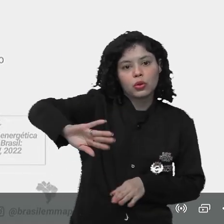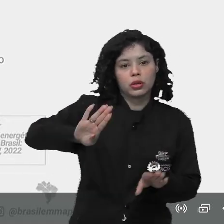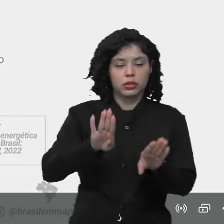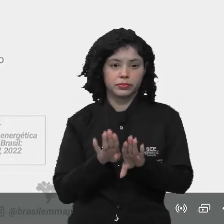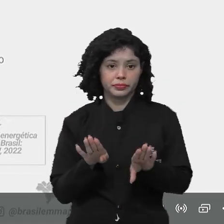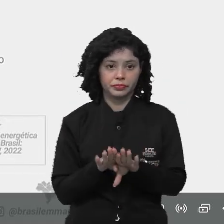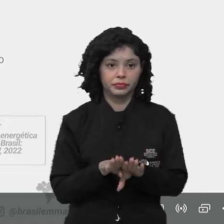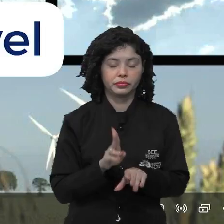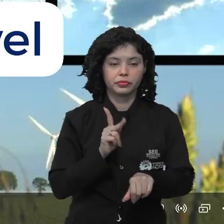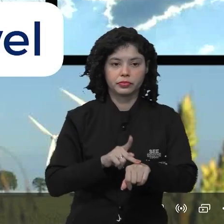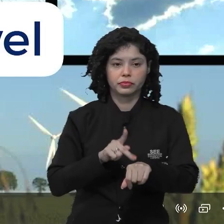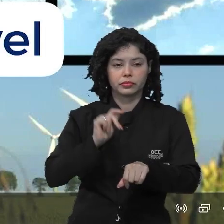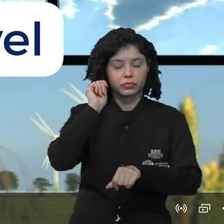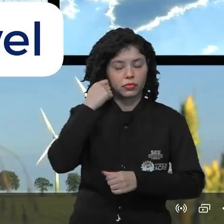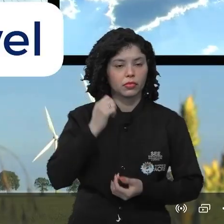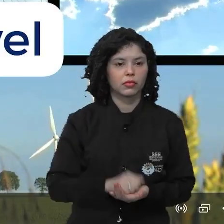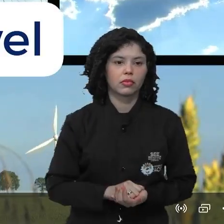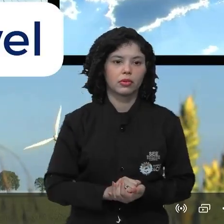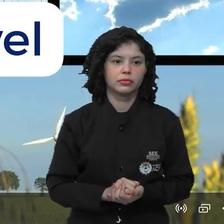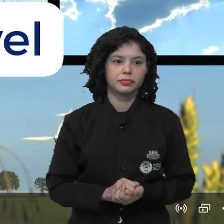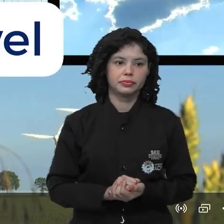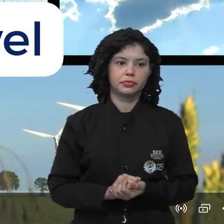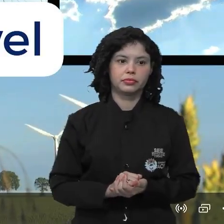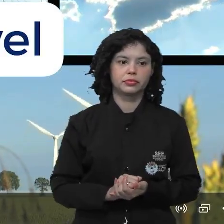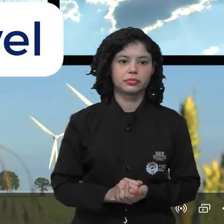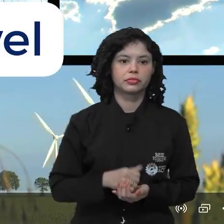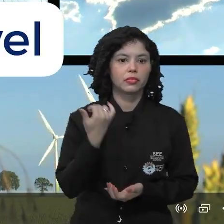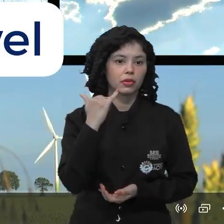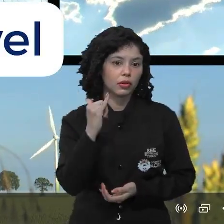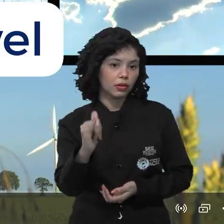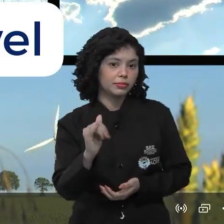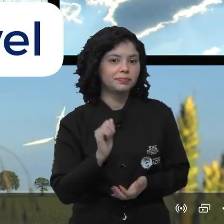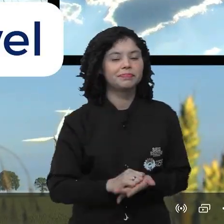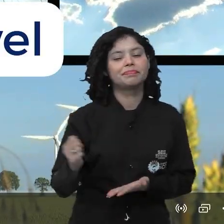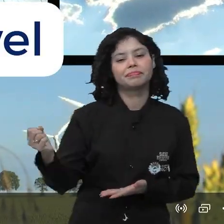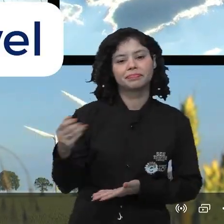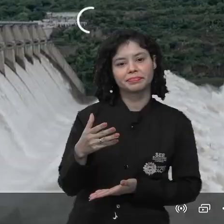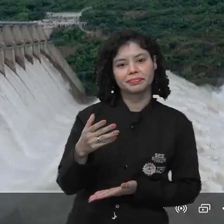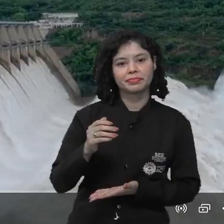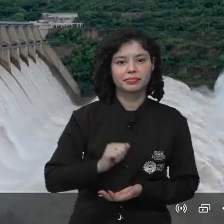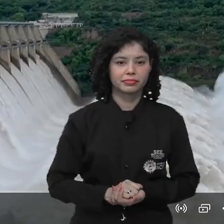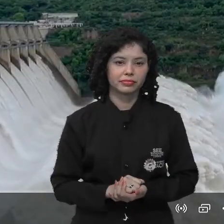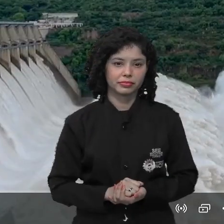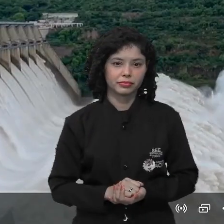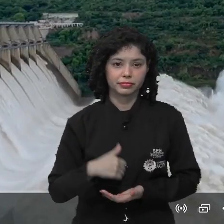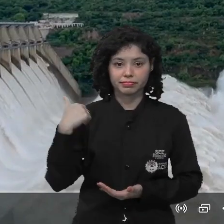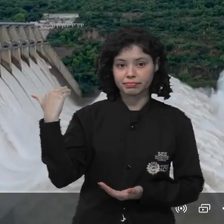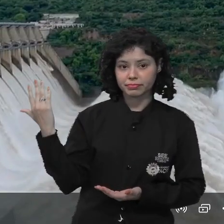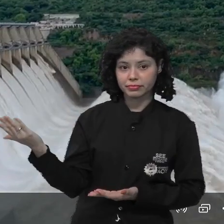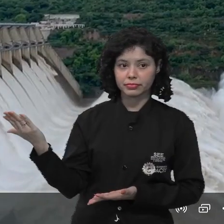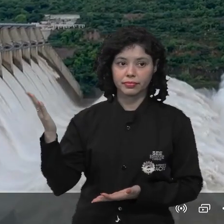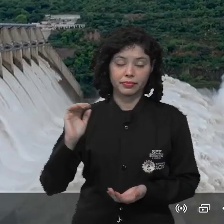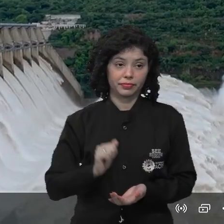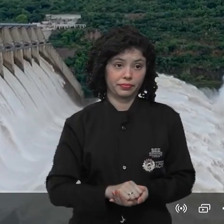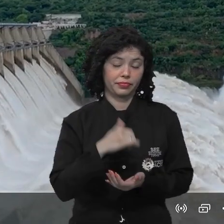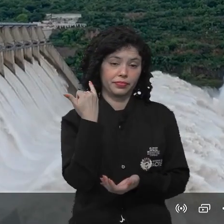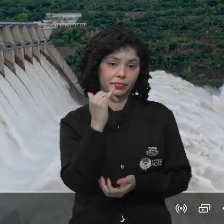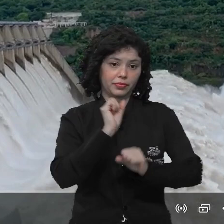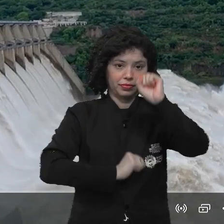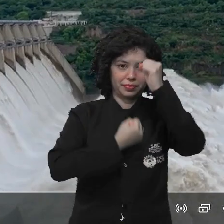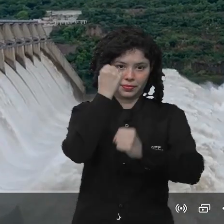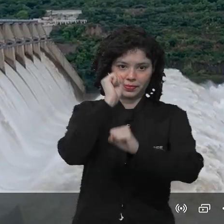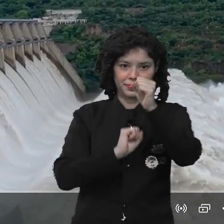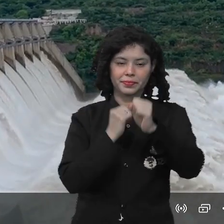também do carvão. Então, vamos começar aqui falando das energias renováveis. Então, vamos começar aqui com a